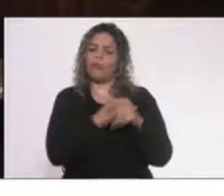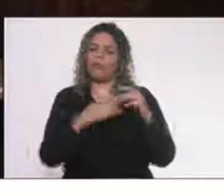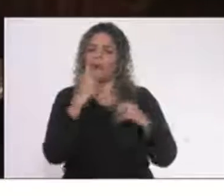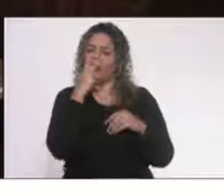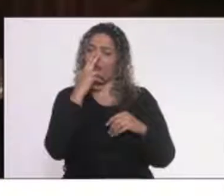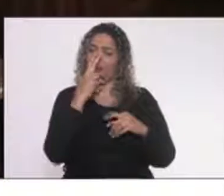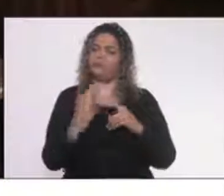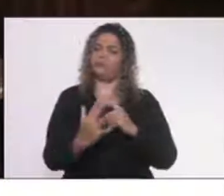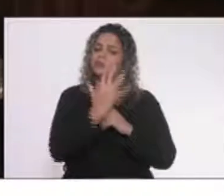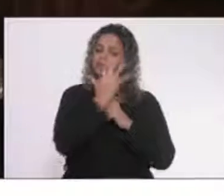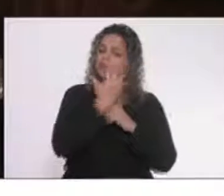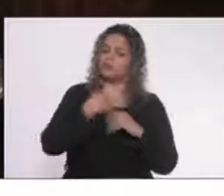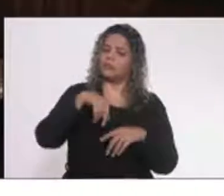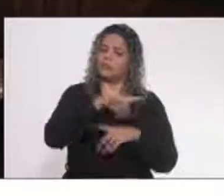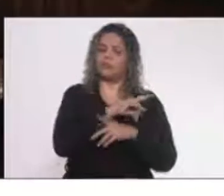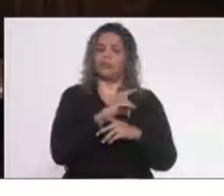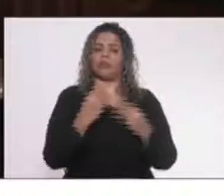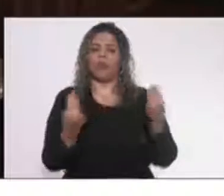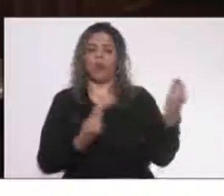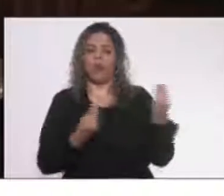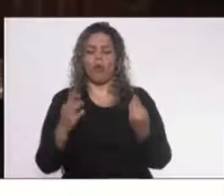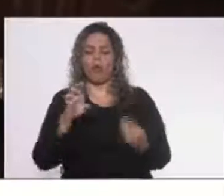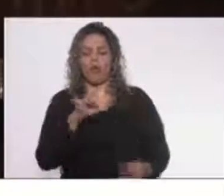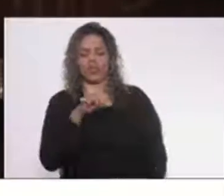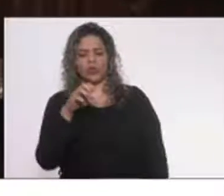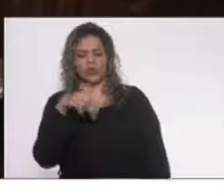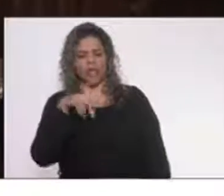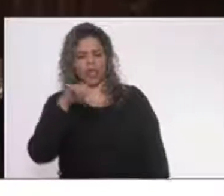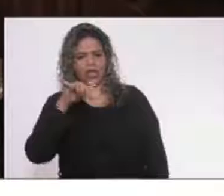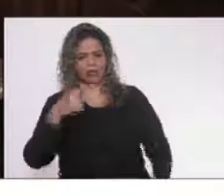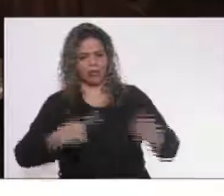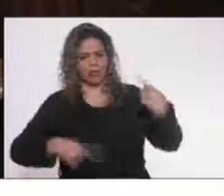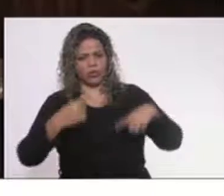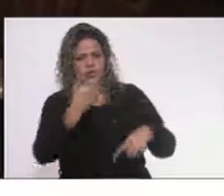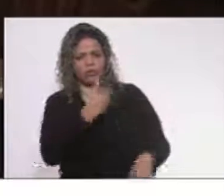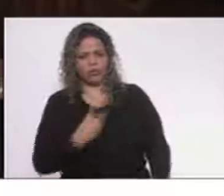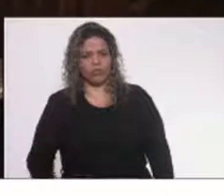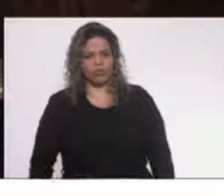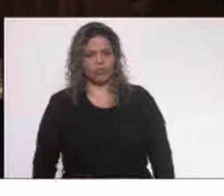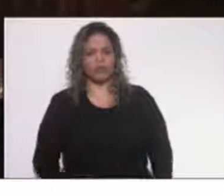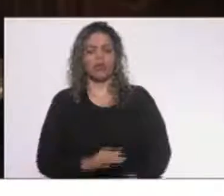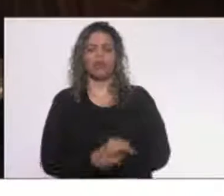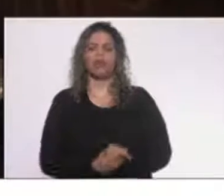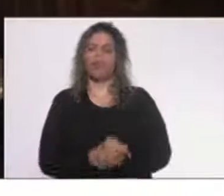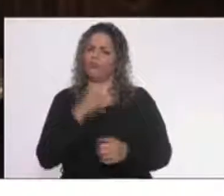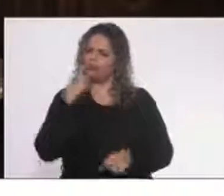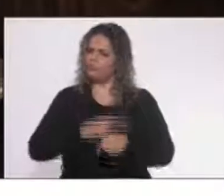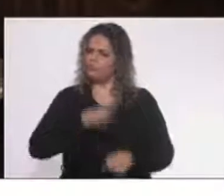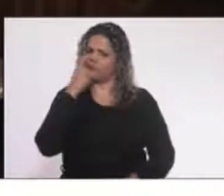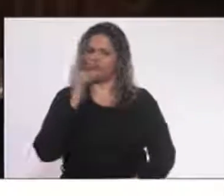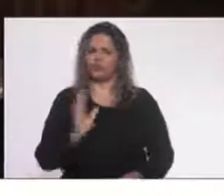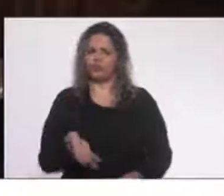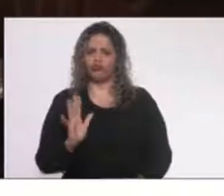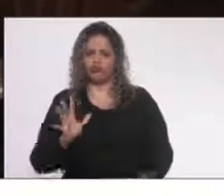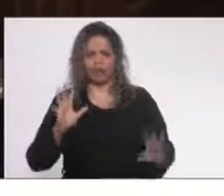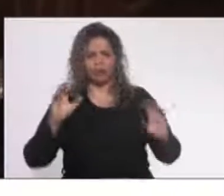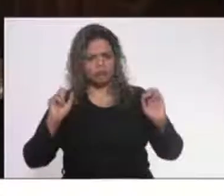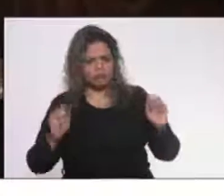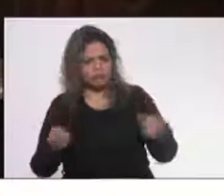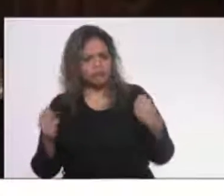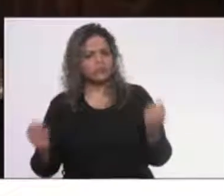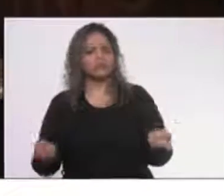ameaça, senhor presidente, à racionalidade política e pública, duramente